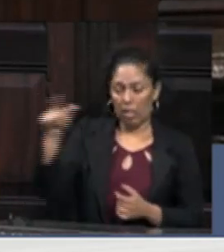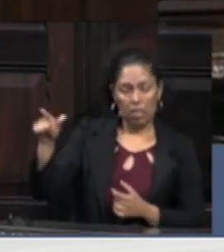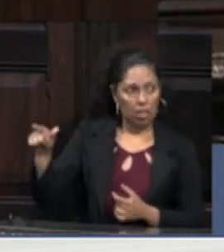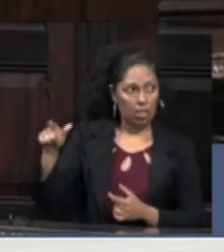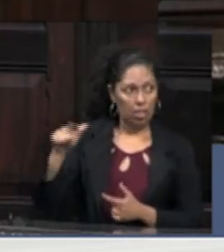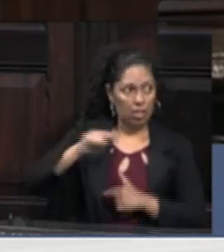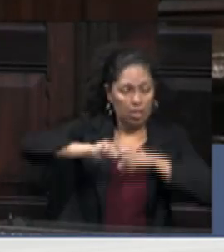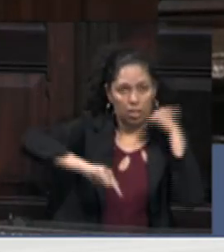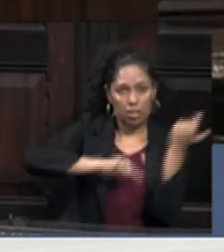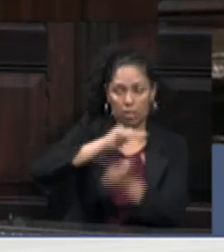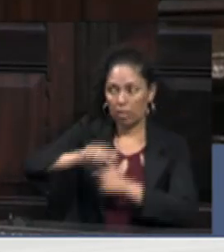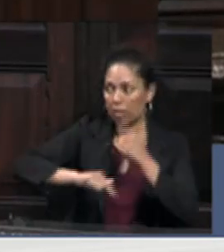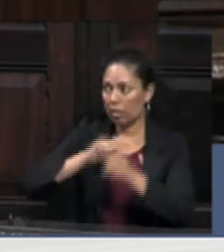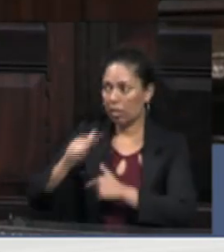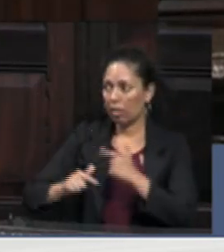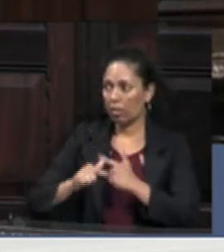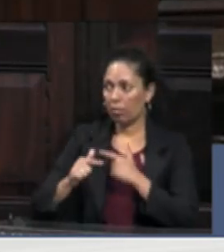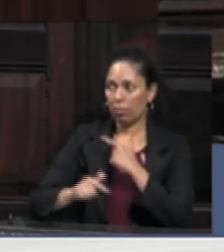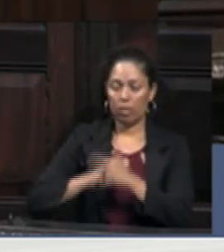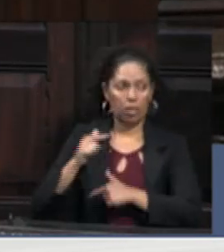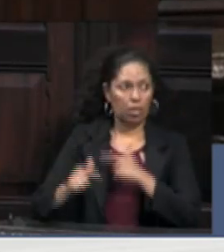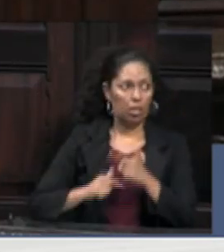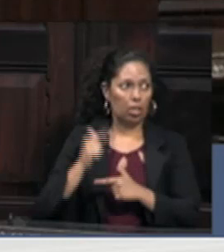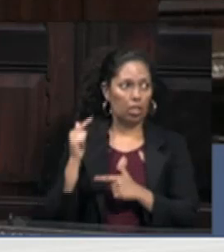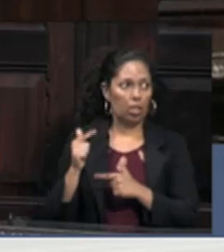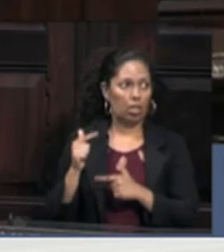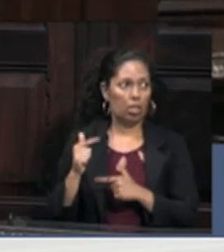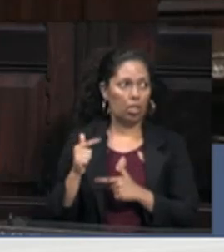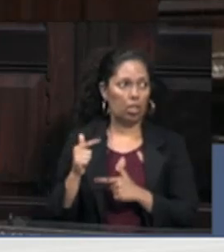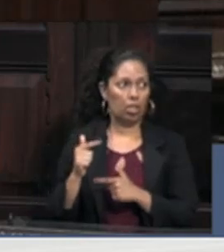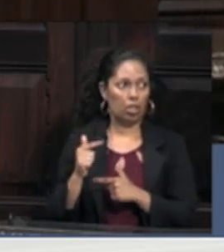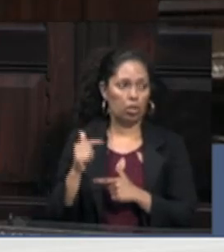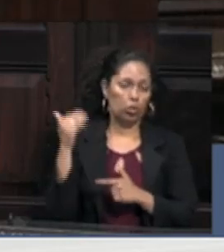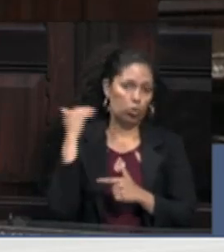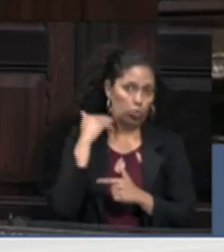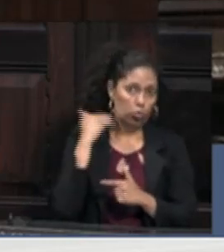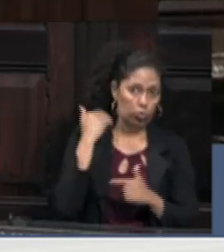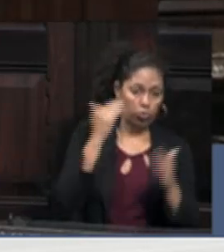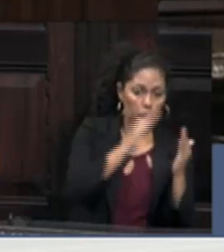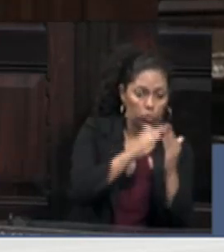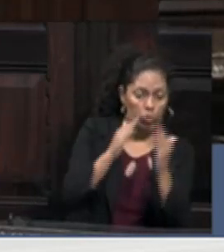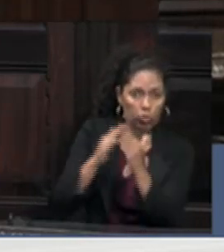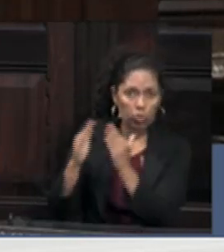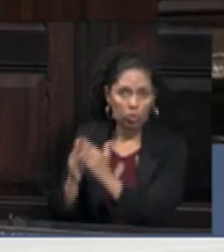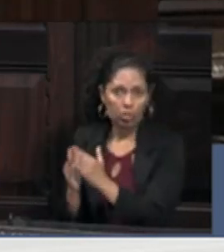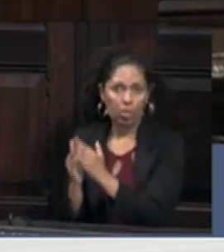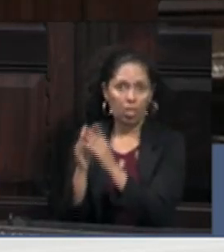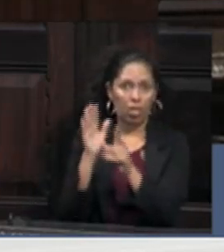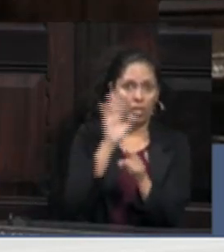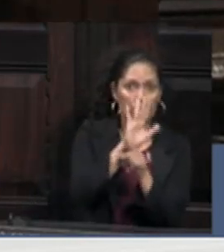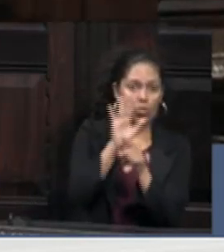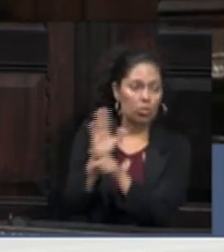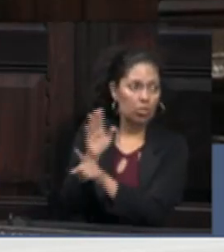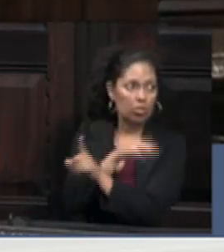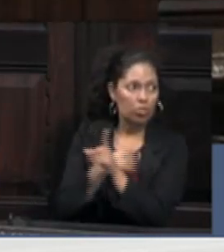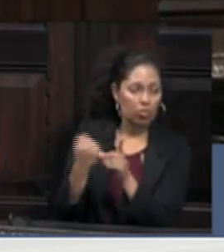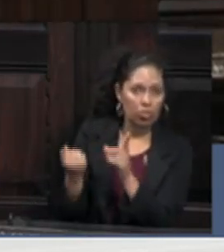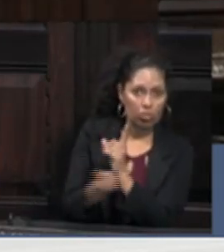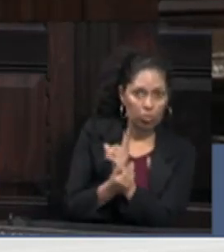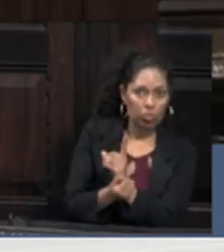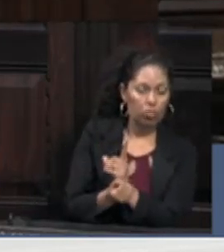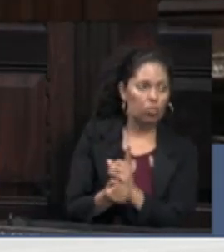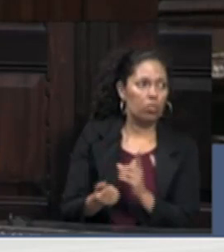os recursos, lembrou Gilberto ontem aqui, os recursos do Fundo Estadual de Habitação de Interesse Social, que é indexado ao